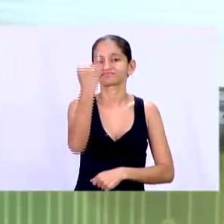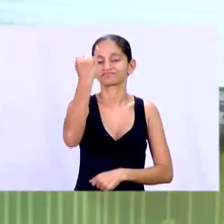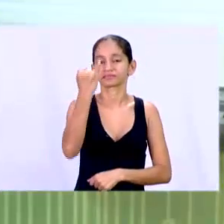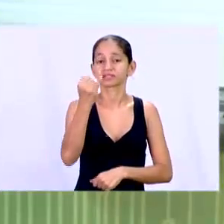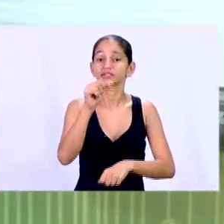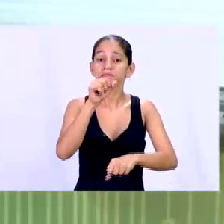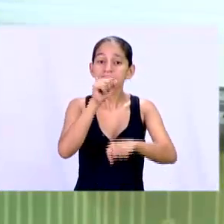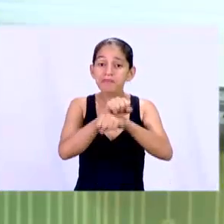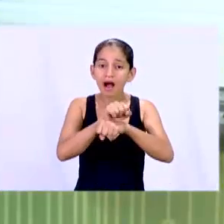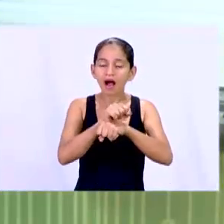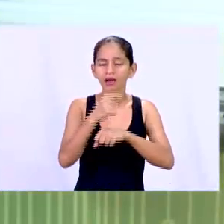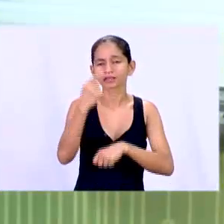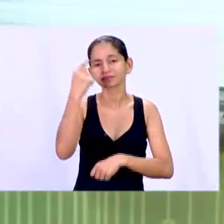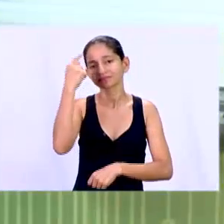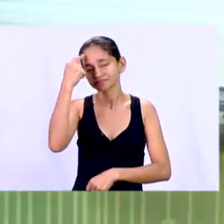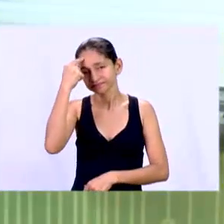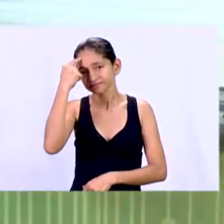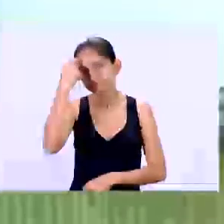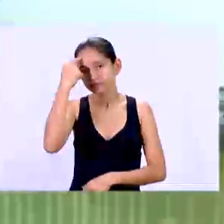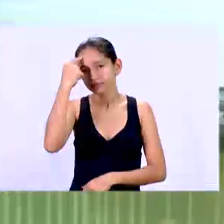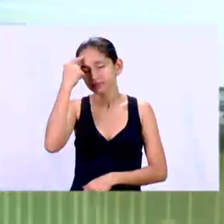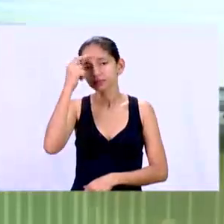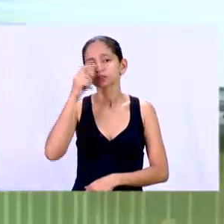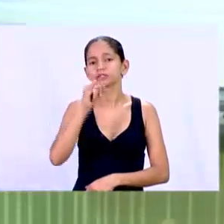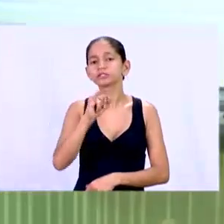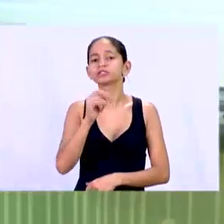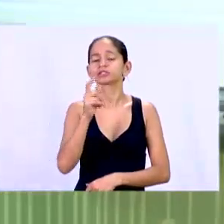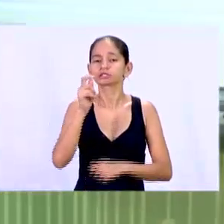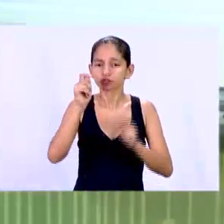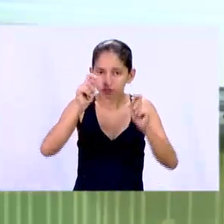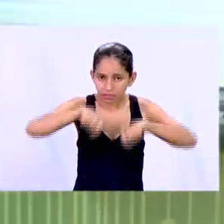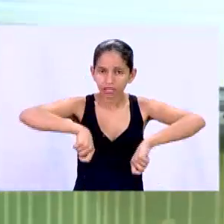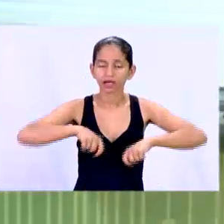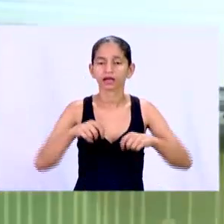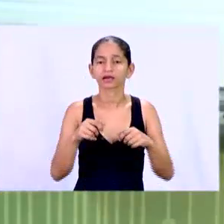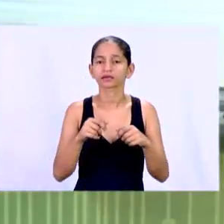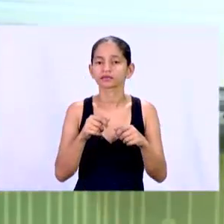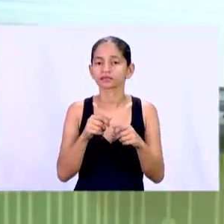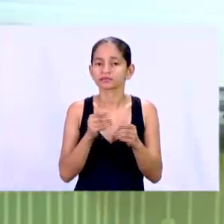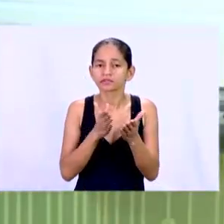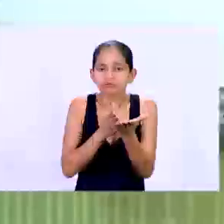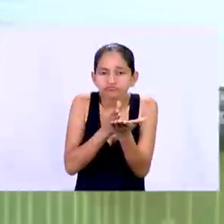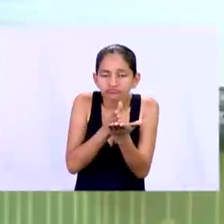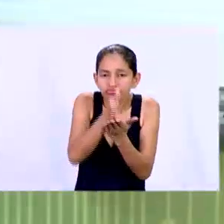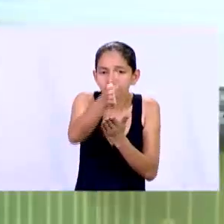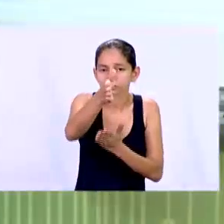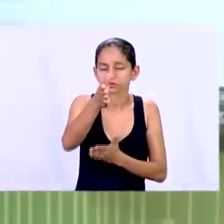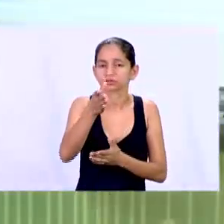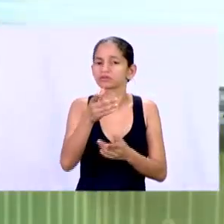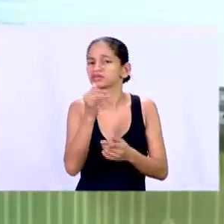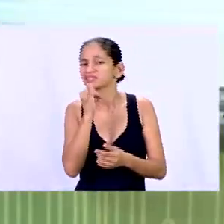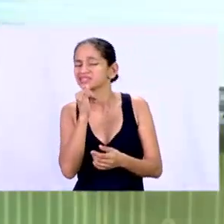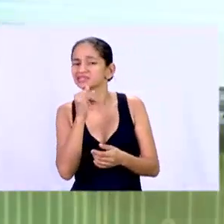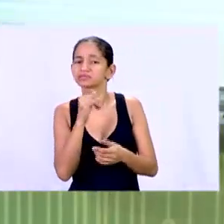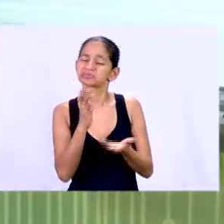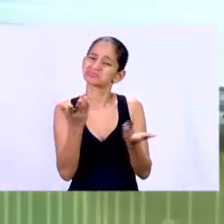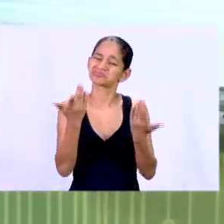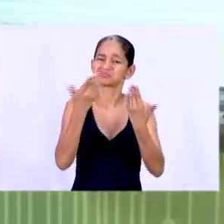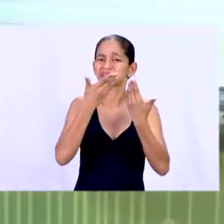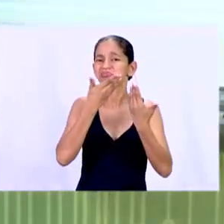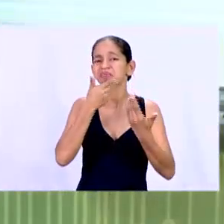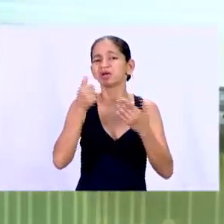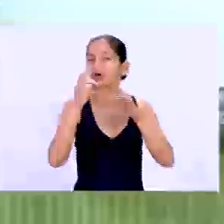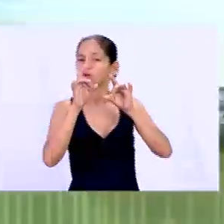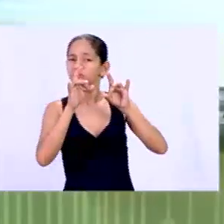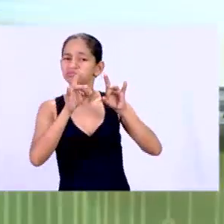você parar, pensar, né? Ver se realmente vale a pena perseguir nessa empresa, ou se não é hora de você